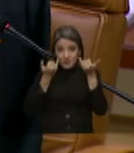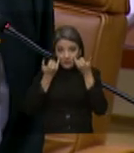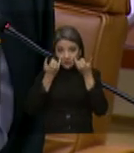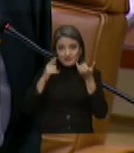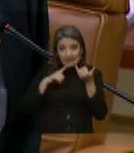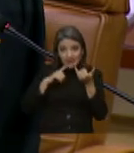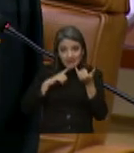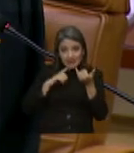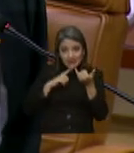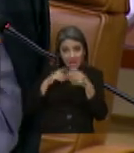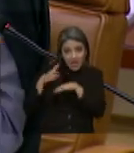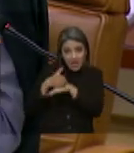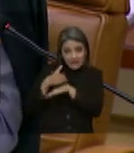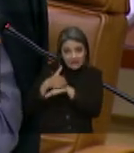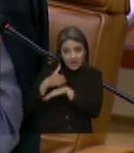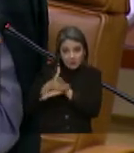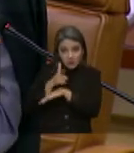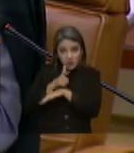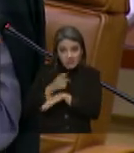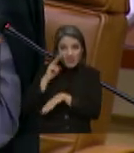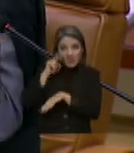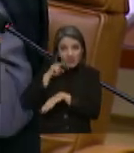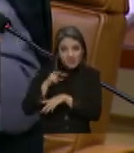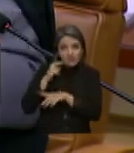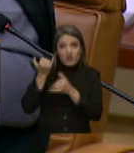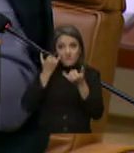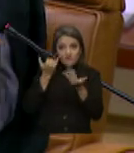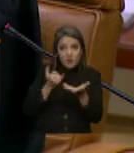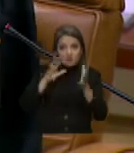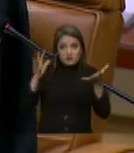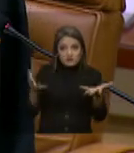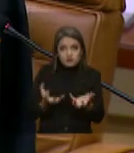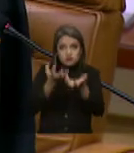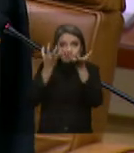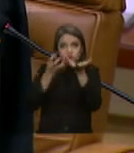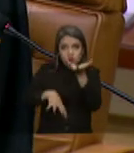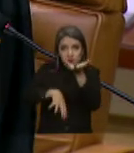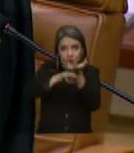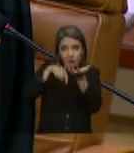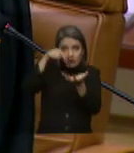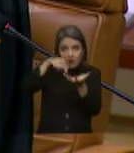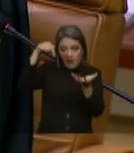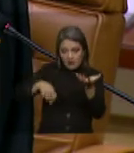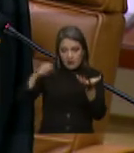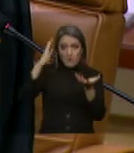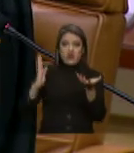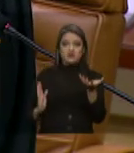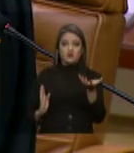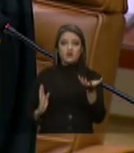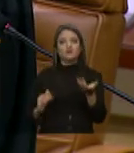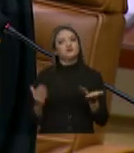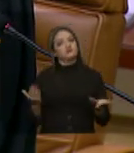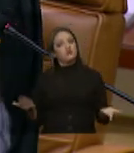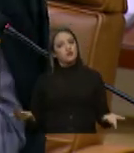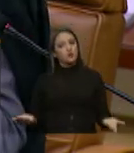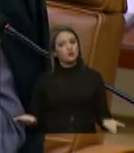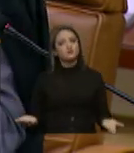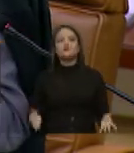a transmissão dessas informações se dá pelas antenas telecomunicação brasileiras Olha